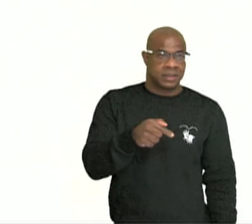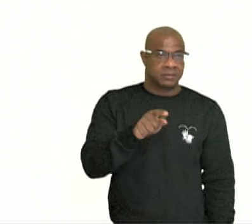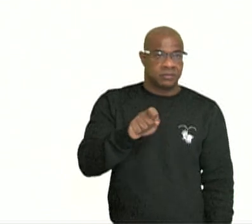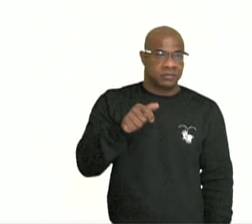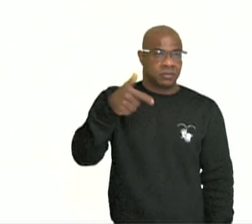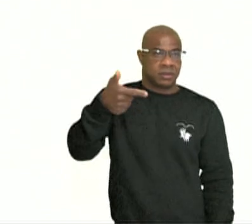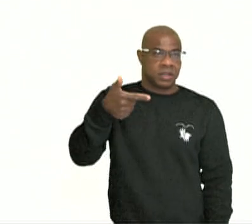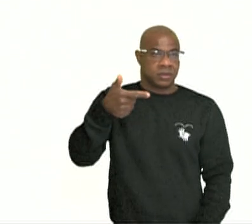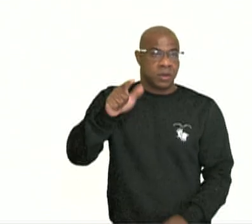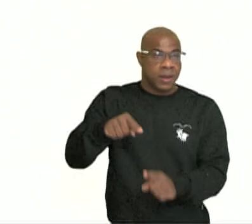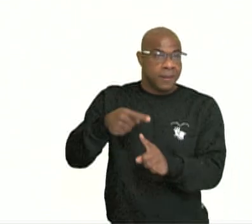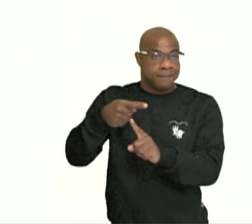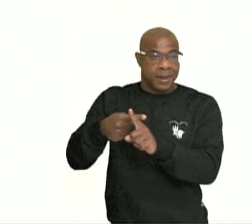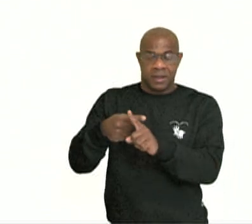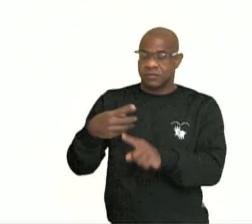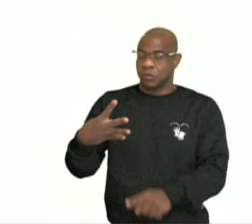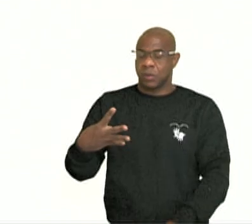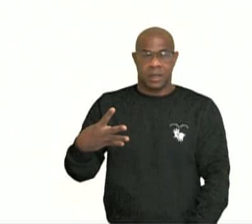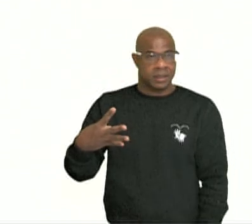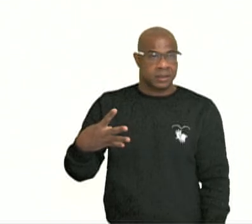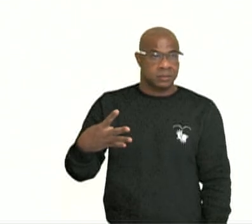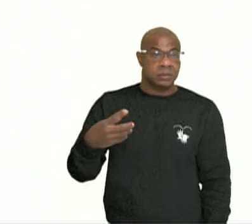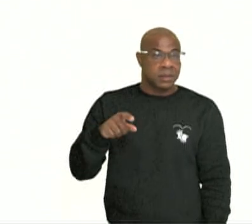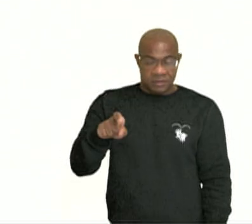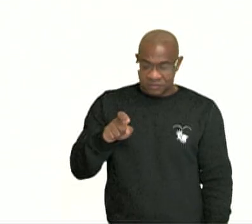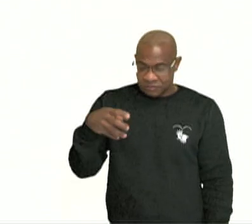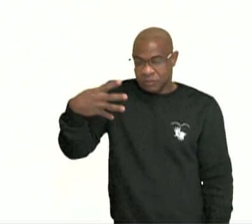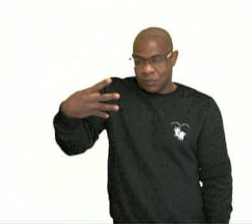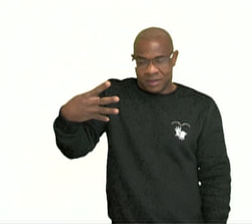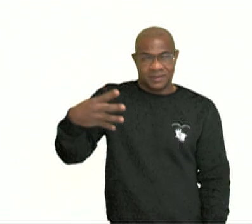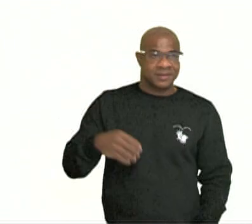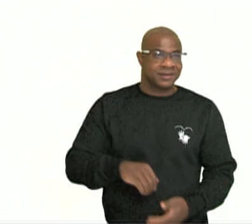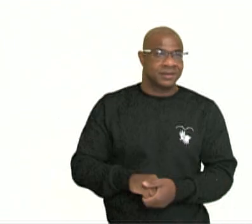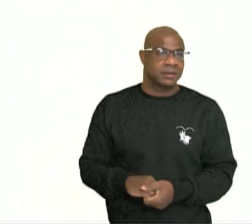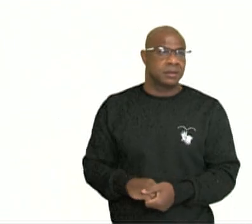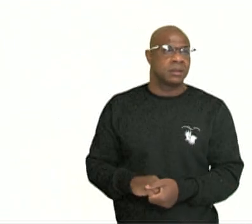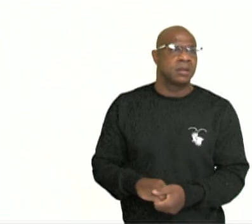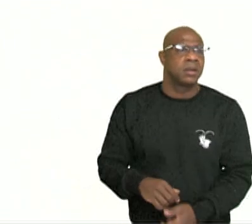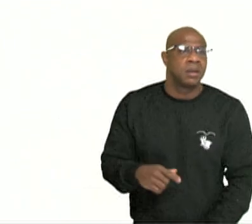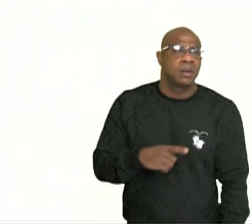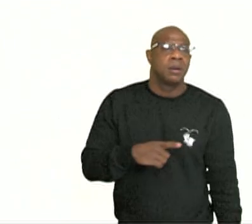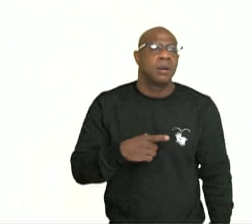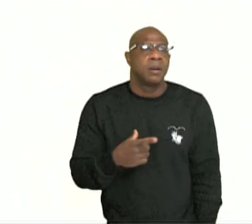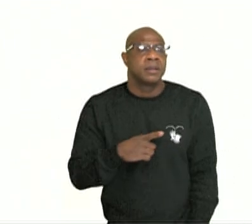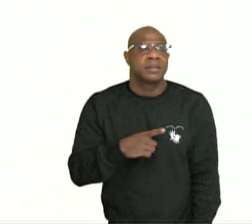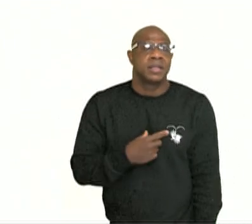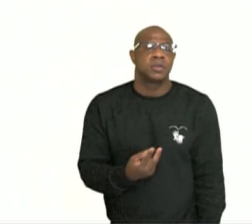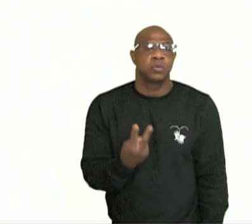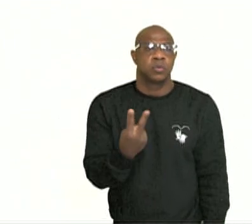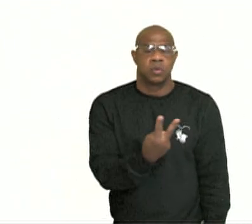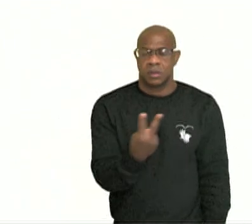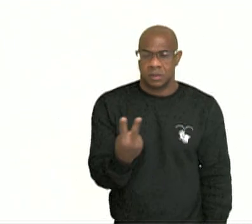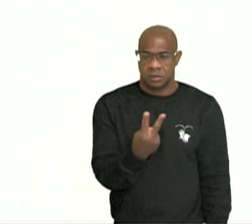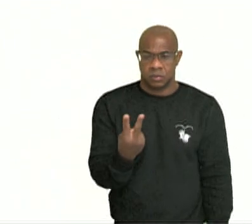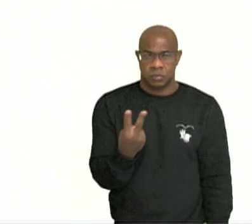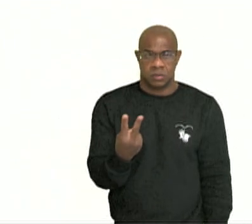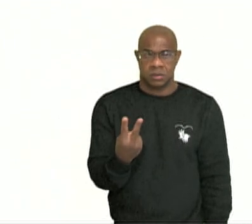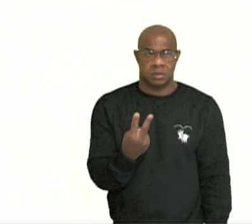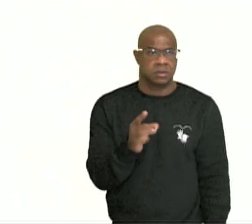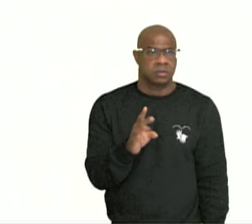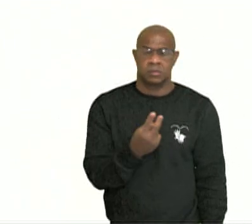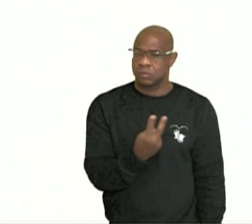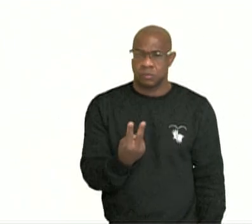quarta. E por que eu não deixei num monômio? Por que não tem um bloquinho só? Tem duas partes essa minha